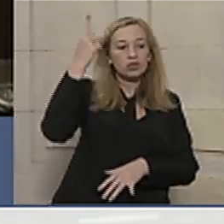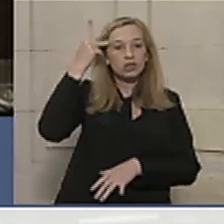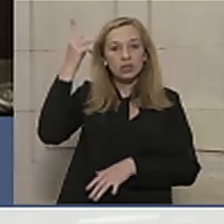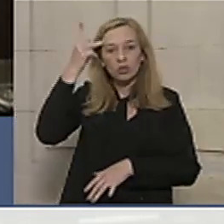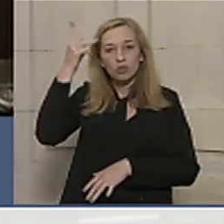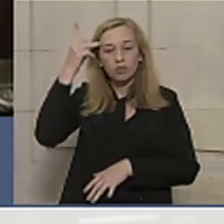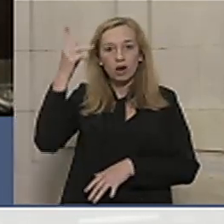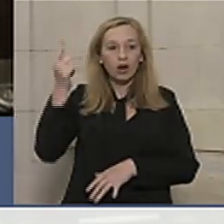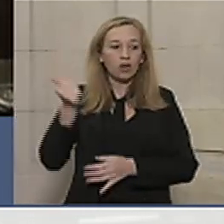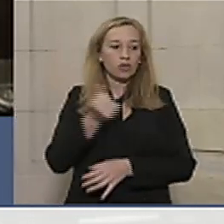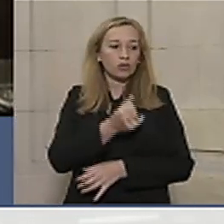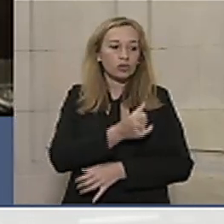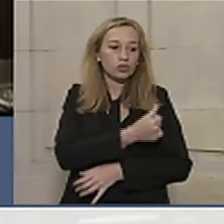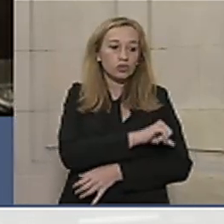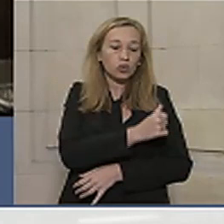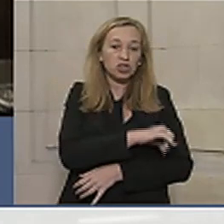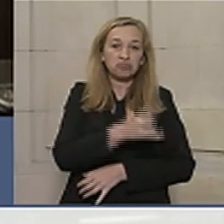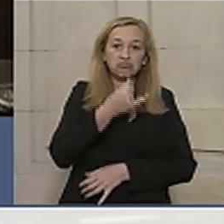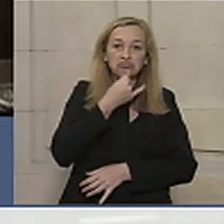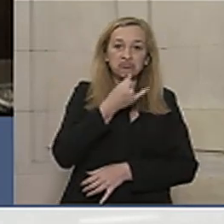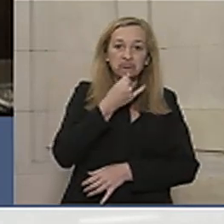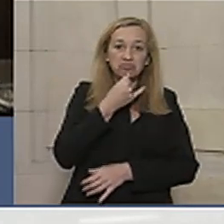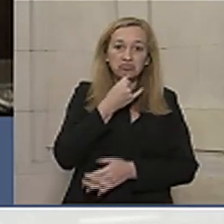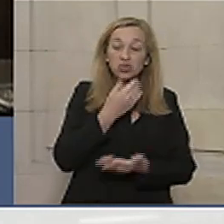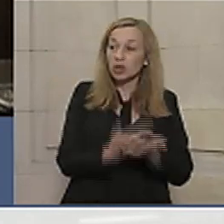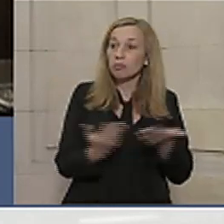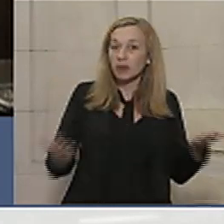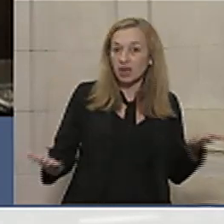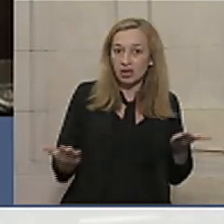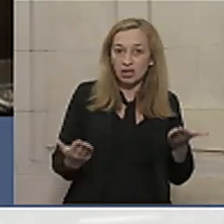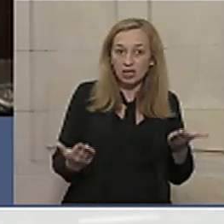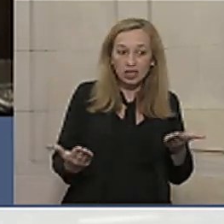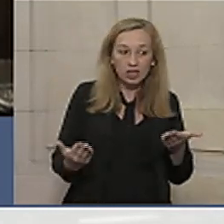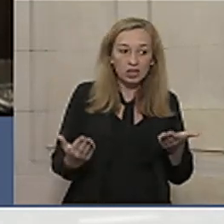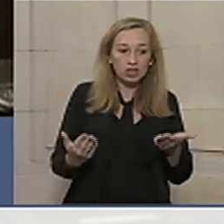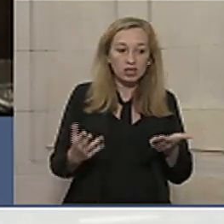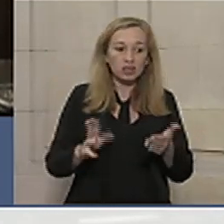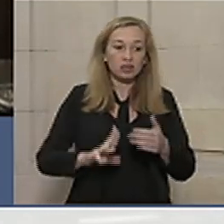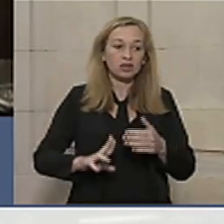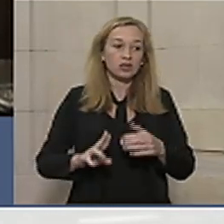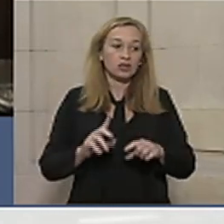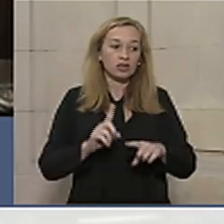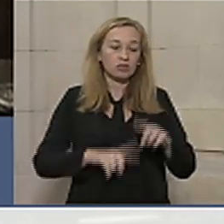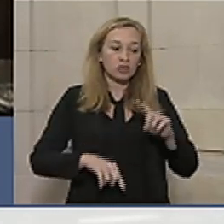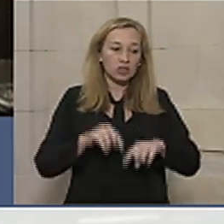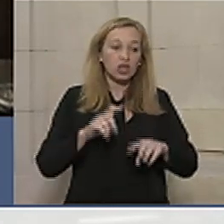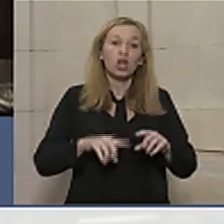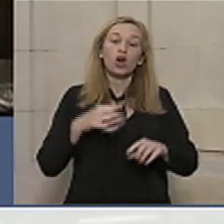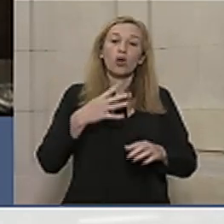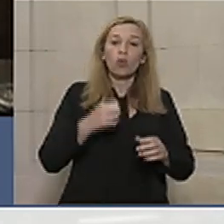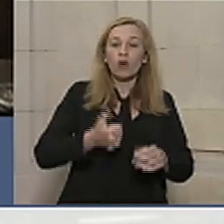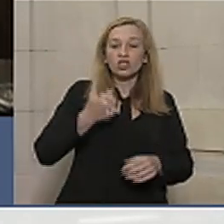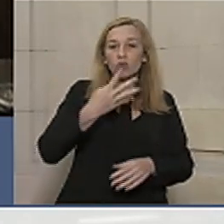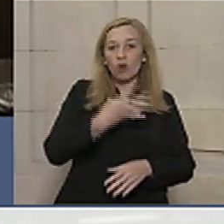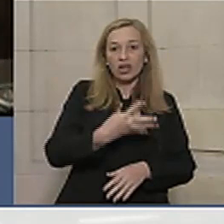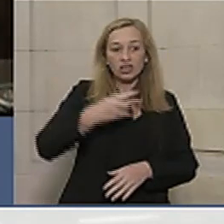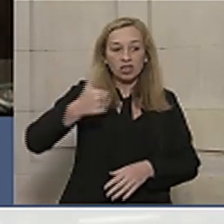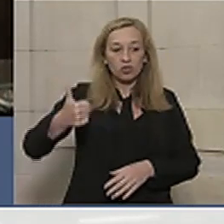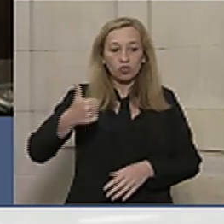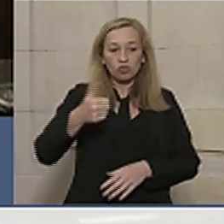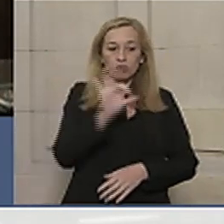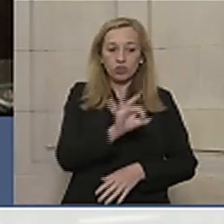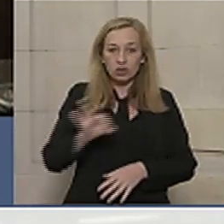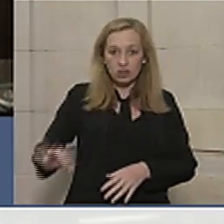Rio ostenta o triste título de campeão nessa modalidade, com quase 41% em 2018 dos roubos de carga no